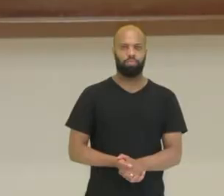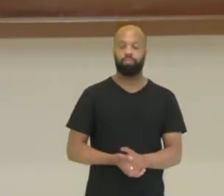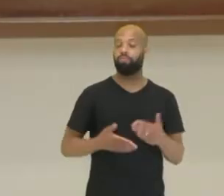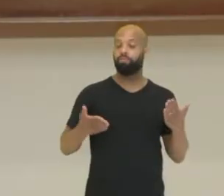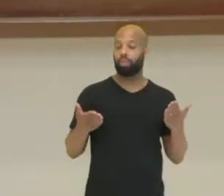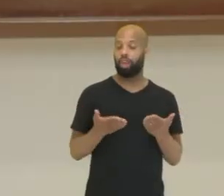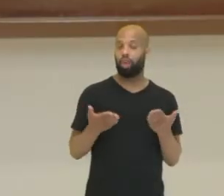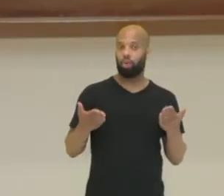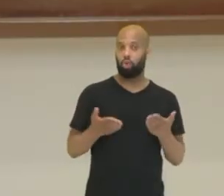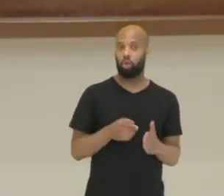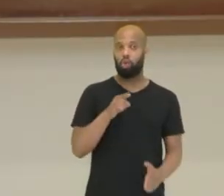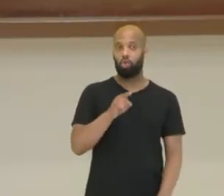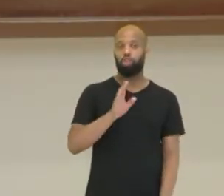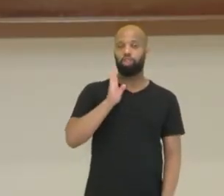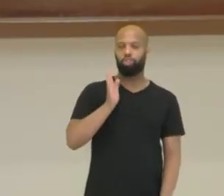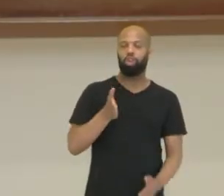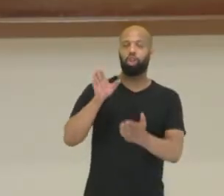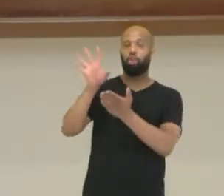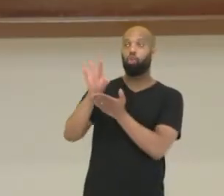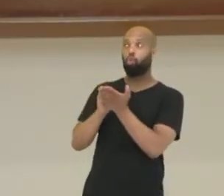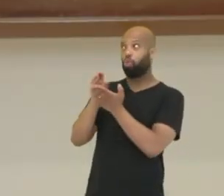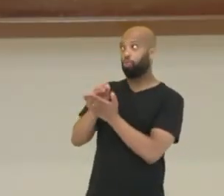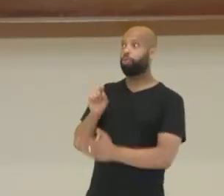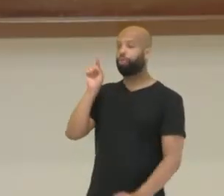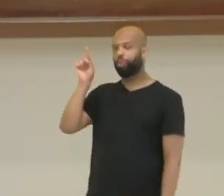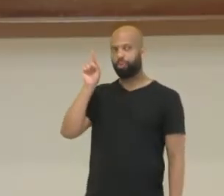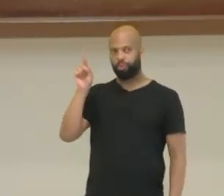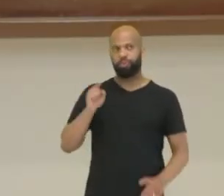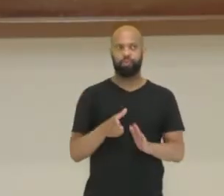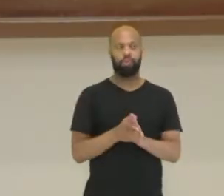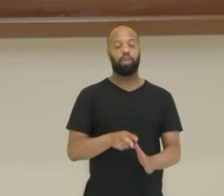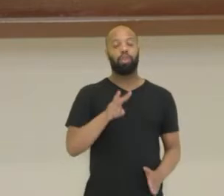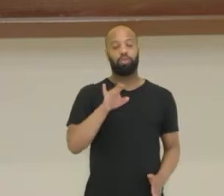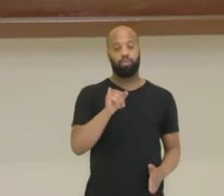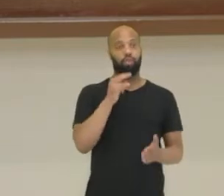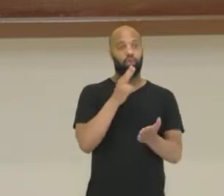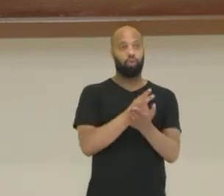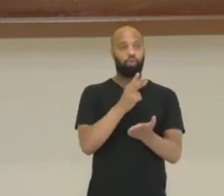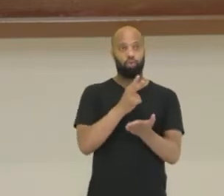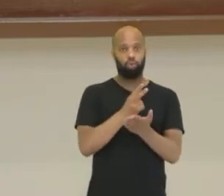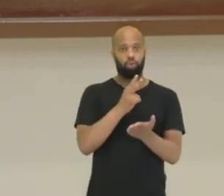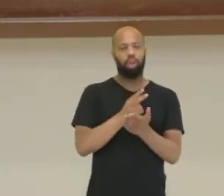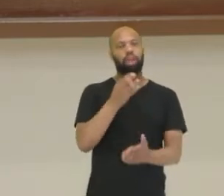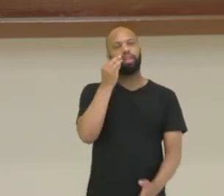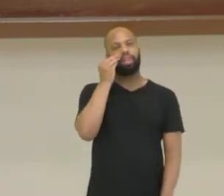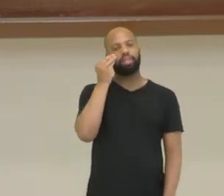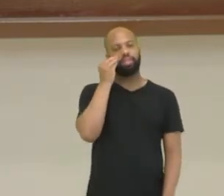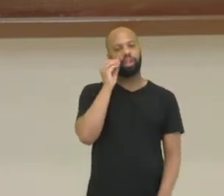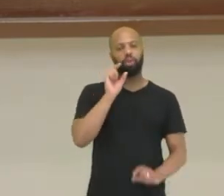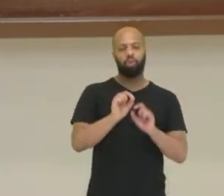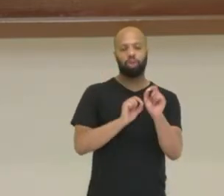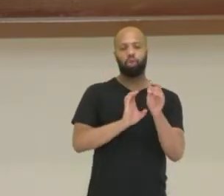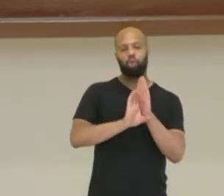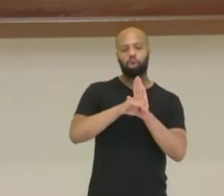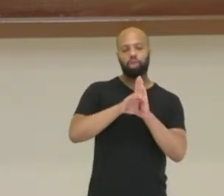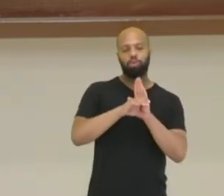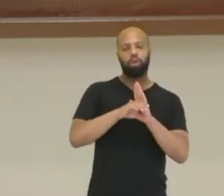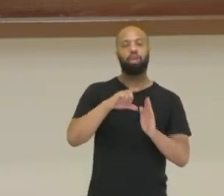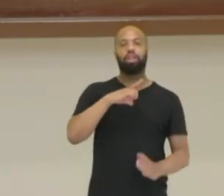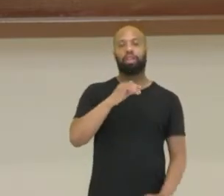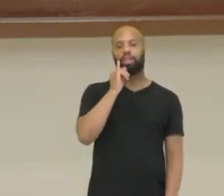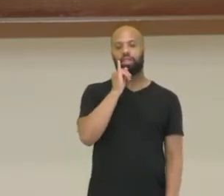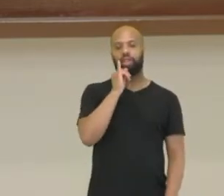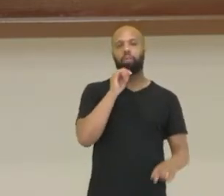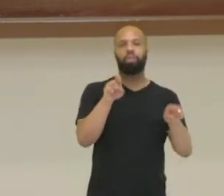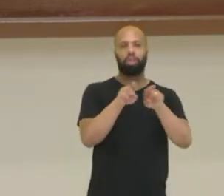Então agora que você já fez as anotações que eu pedi, nós vamos continuar, vamos testar as ideias nos exemplos e nos